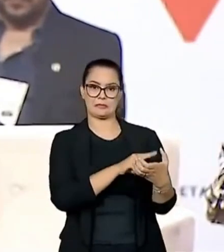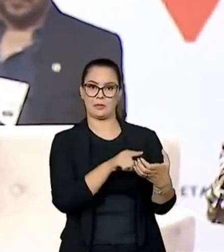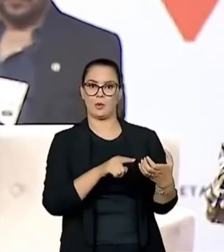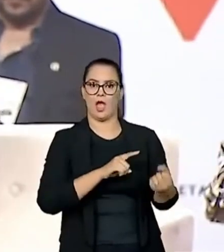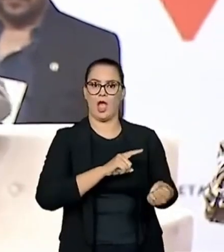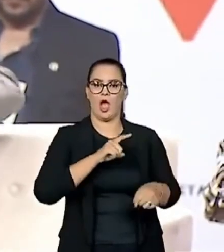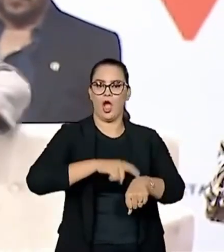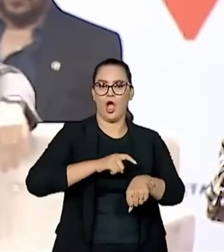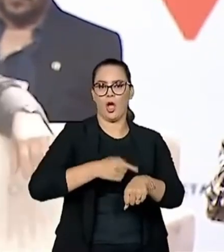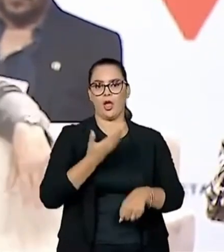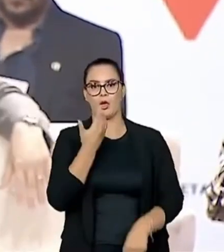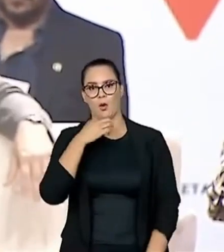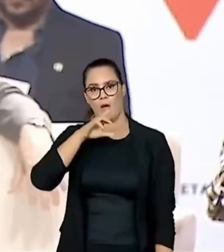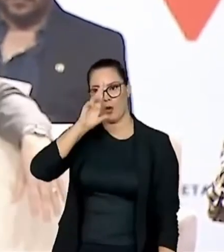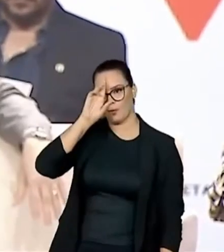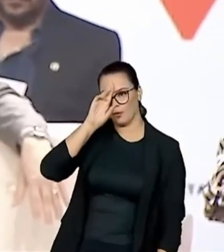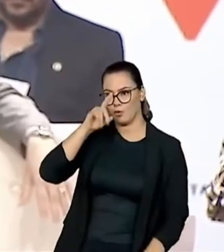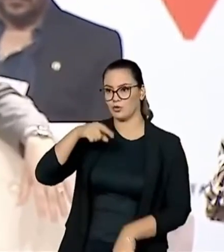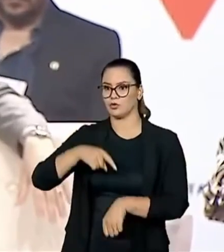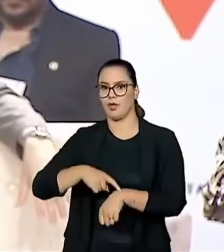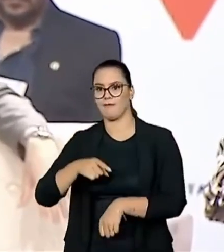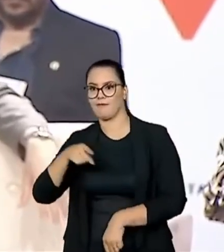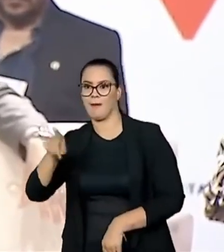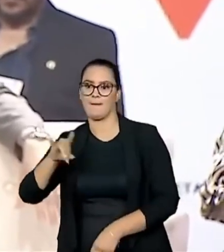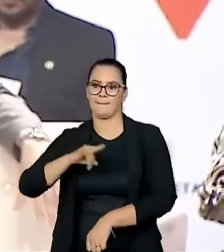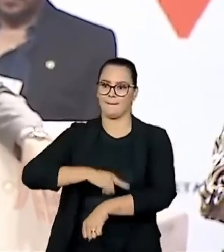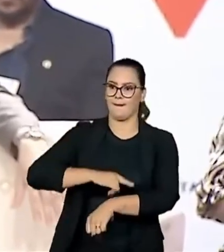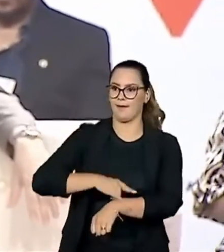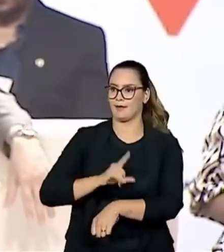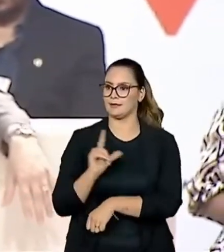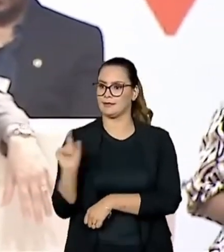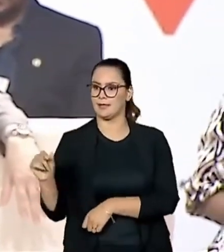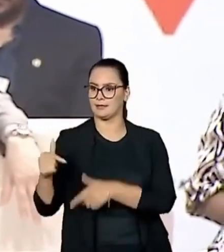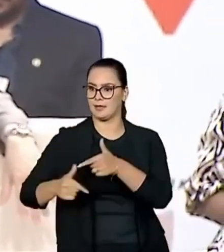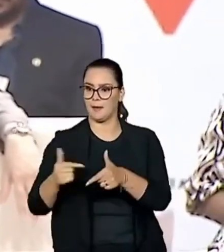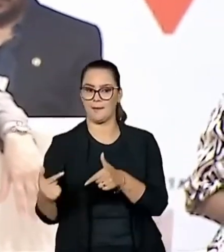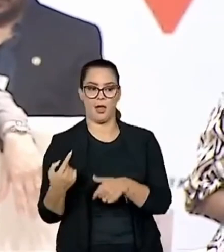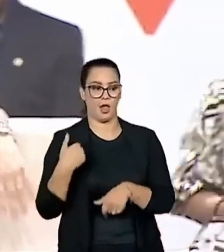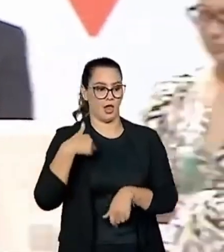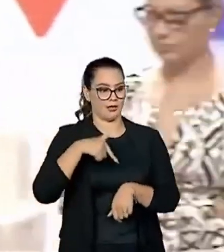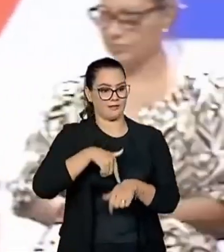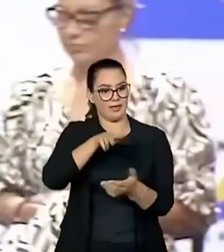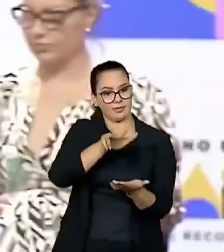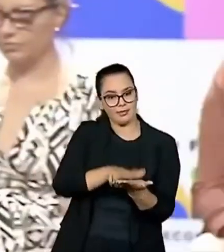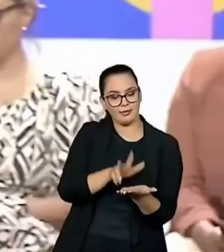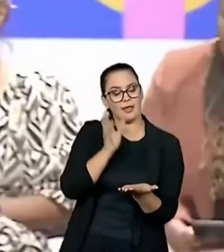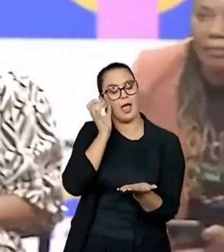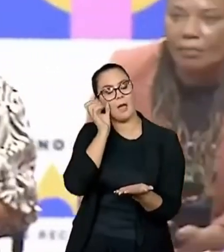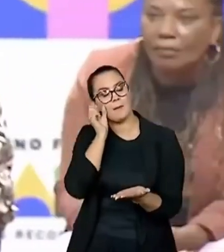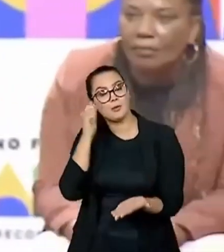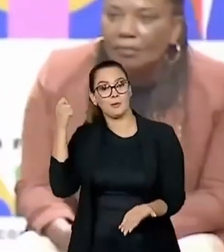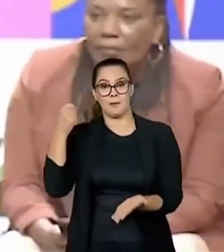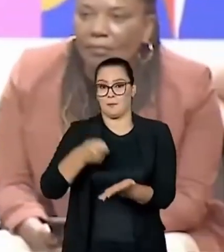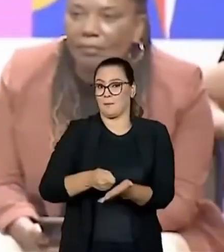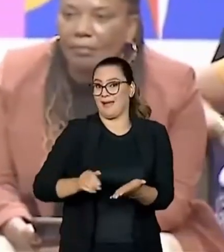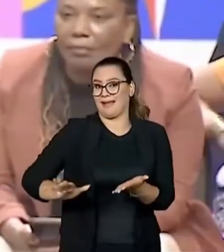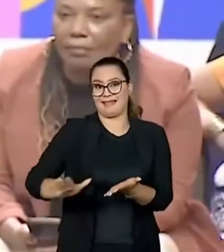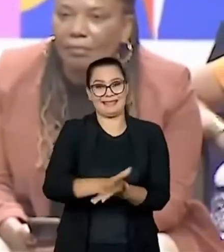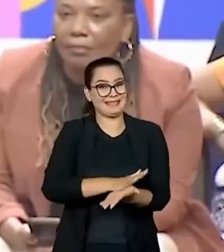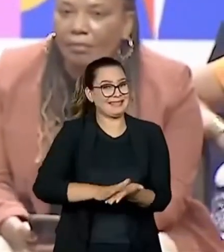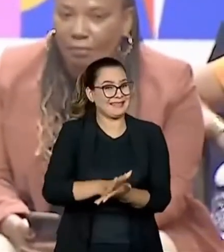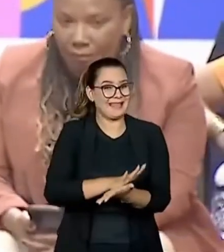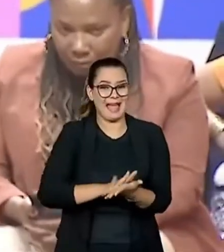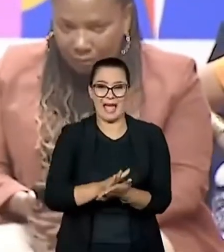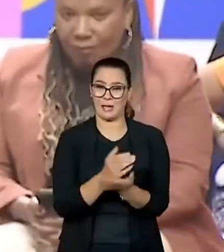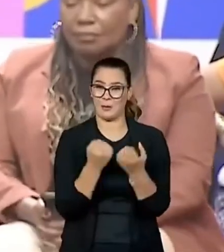hora do almoço, na hora que vai no banheiro, na hora que sai do serviço, na hora que vai deitar, e ninguém paga nada pelo